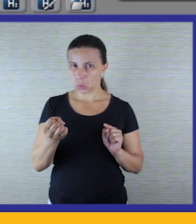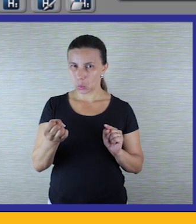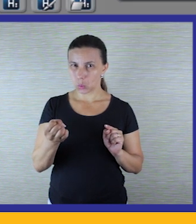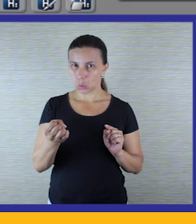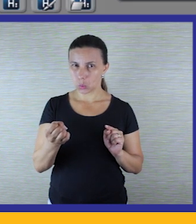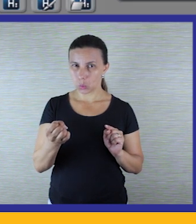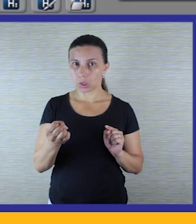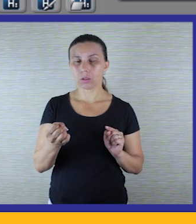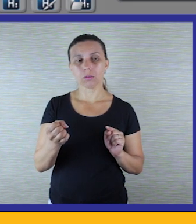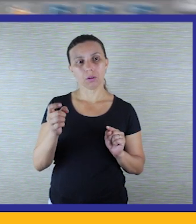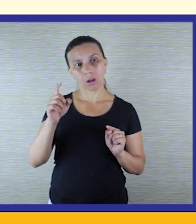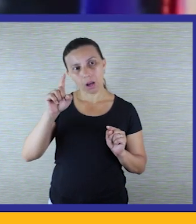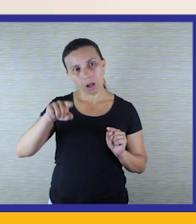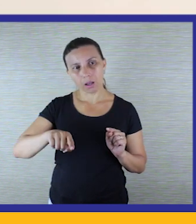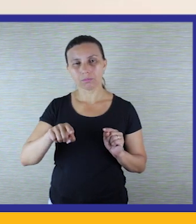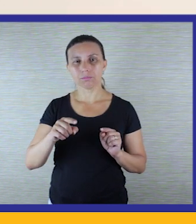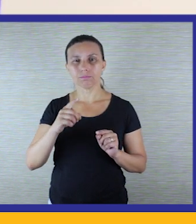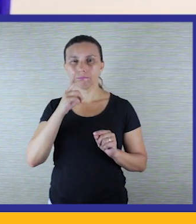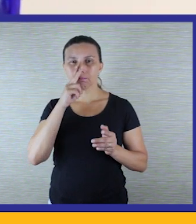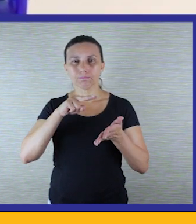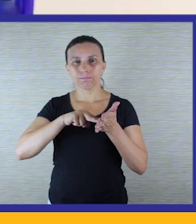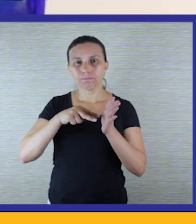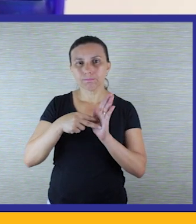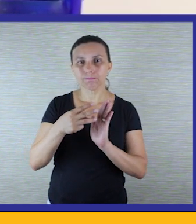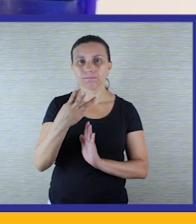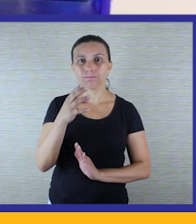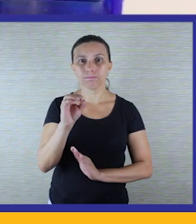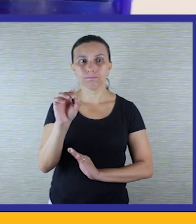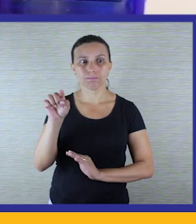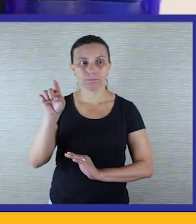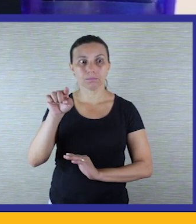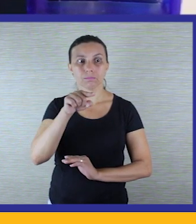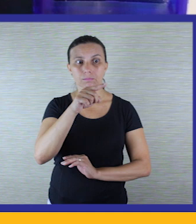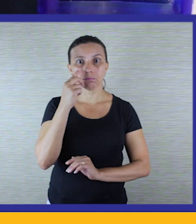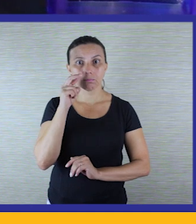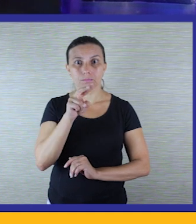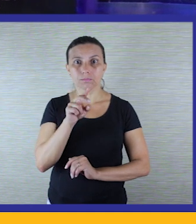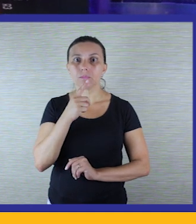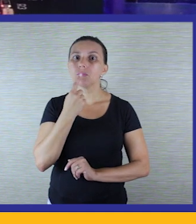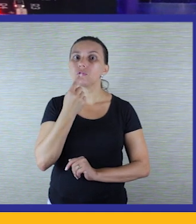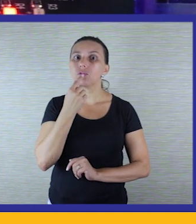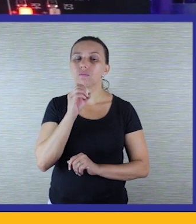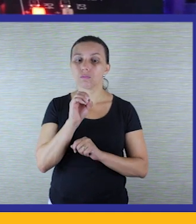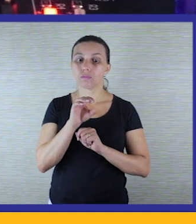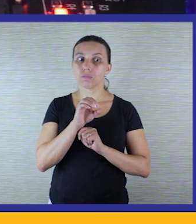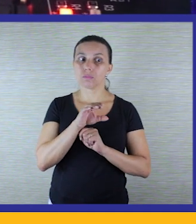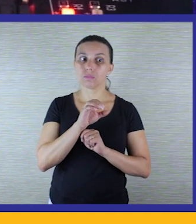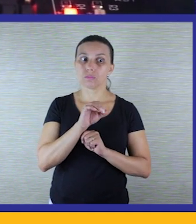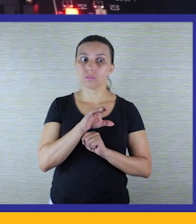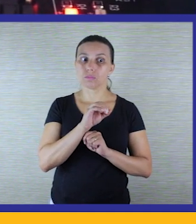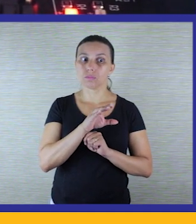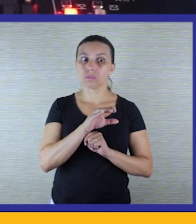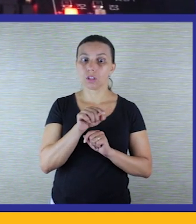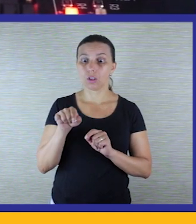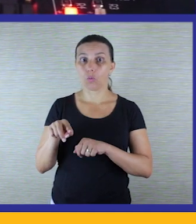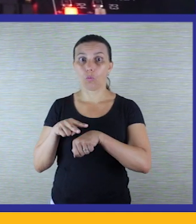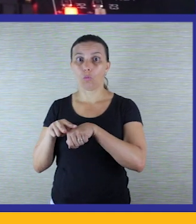chegando aos 30 graus, o LED vermelho alerta, acende e o verde normal